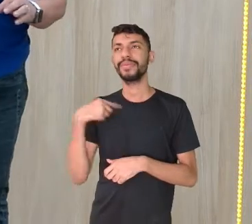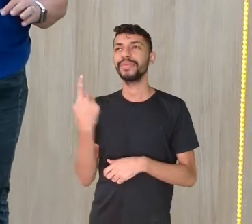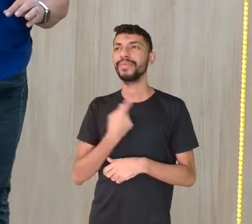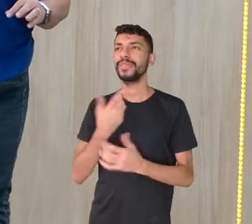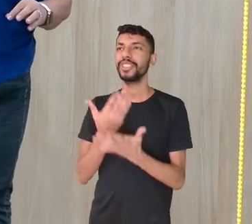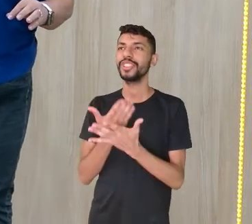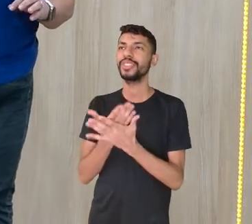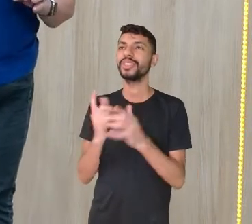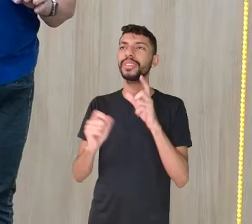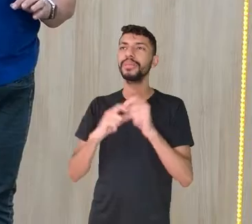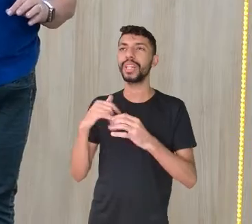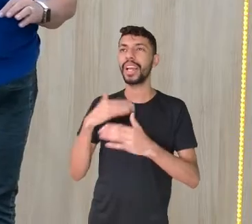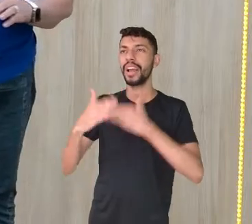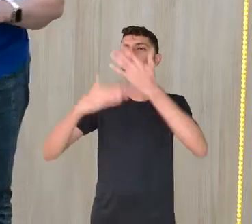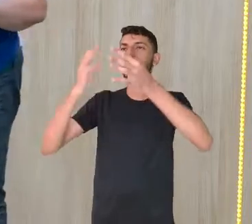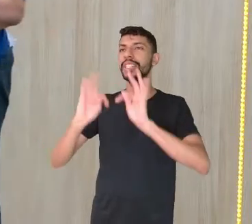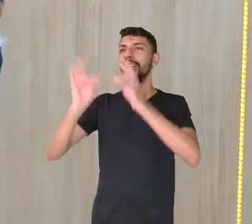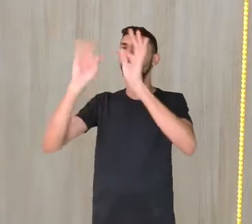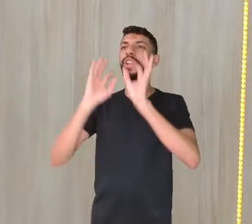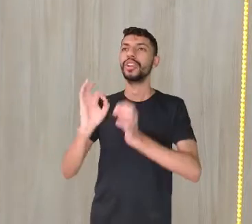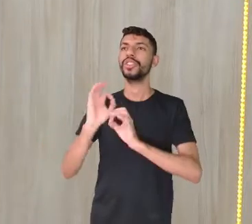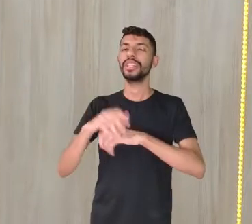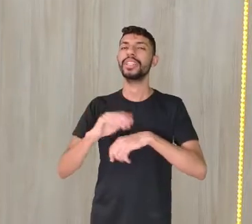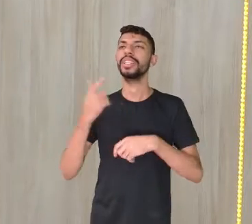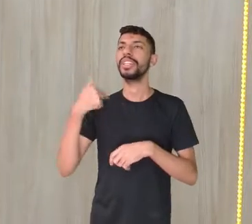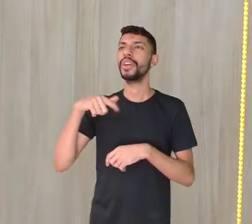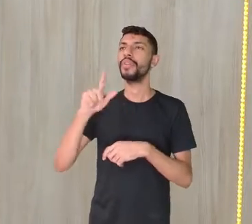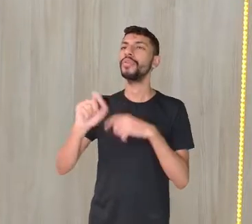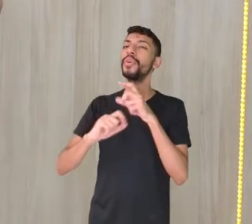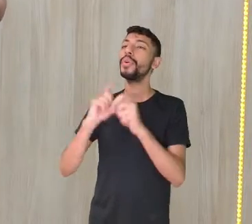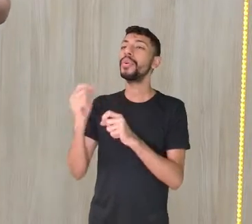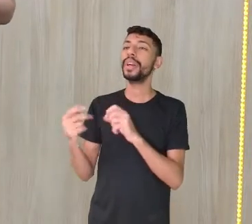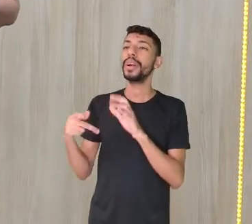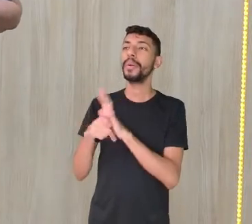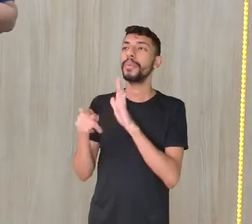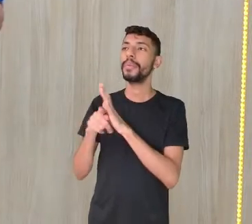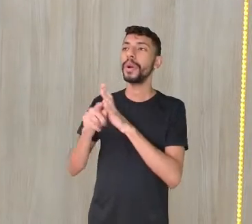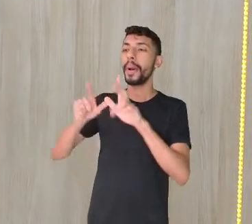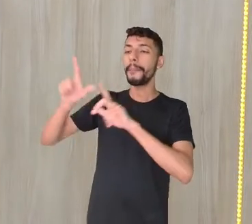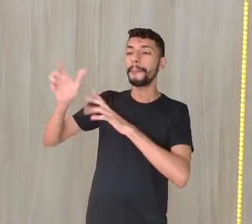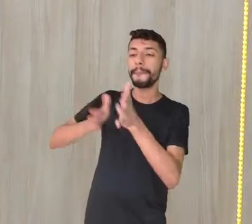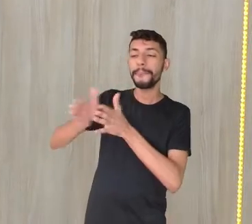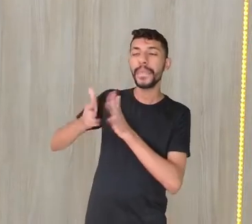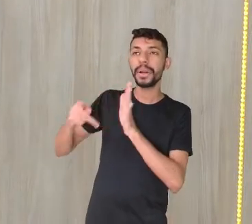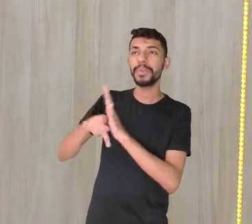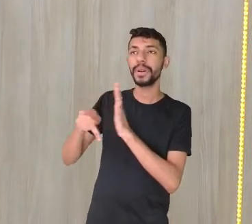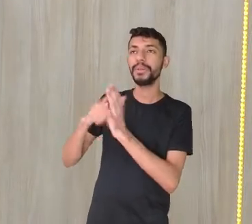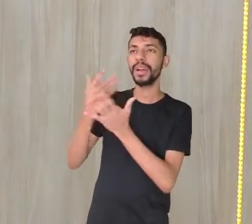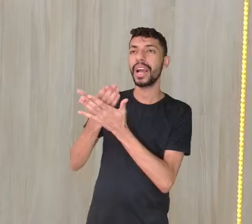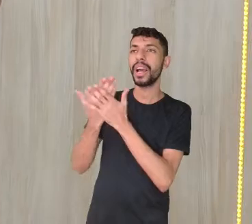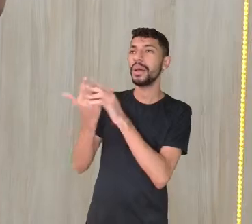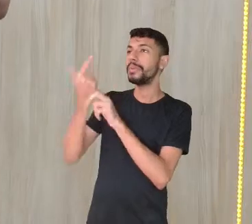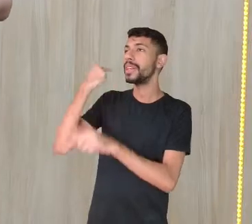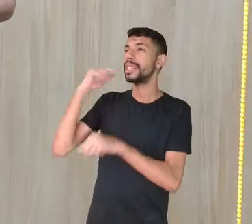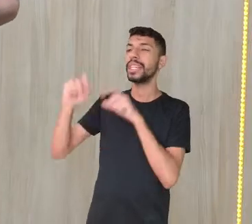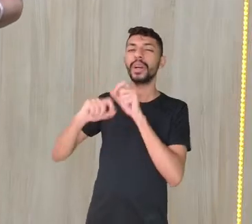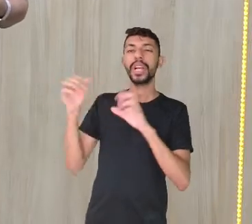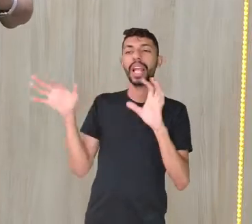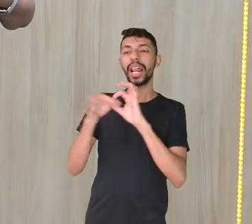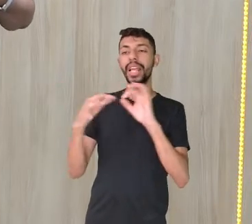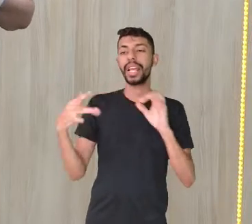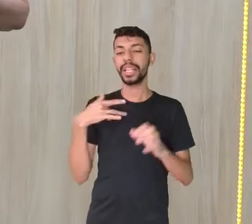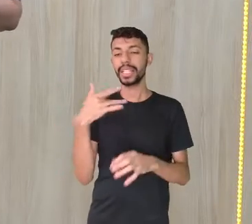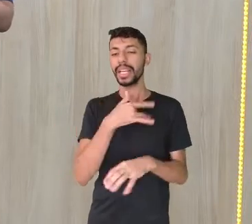trabalhamos a questão dos avanços tecnológicos, e eu vou pegar um recorte da aula passada que falava da questão da saúde,